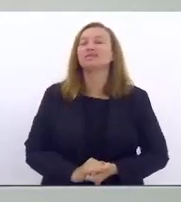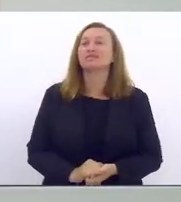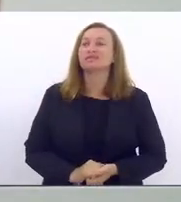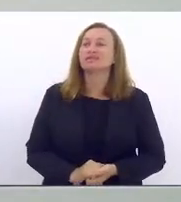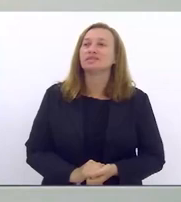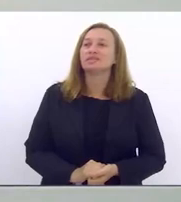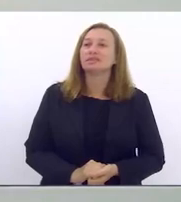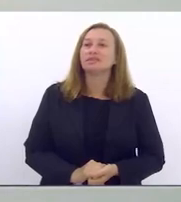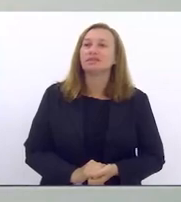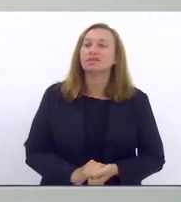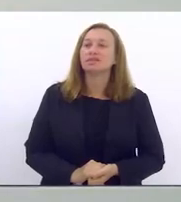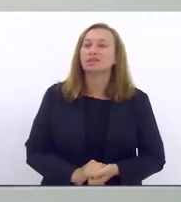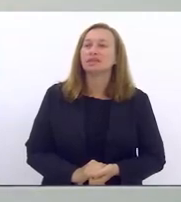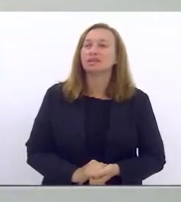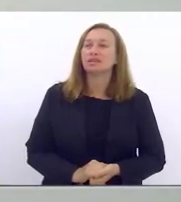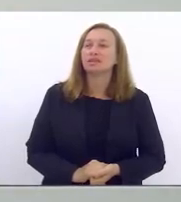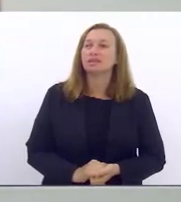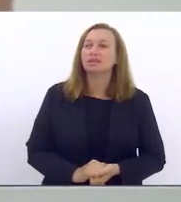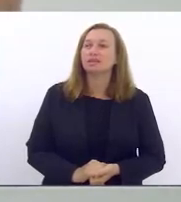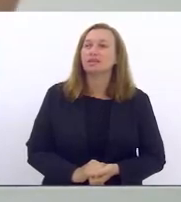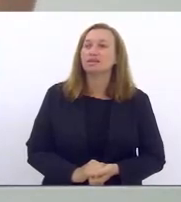slide.